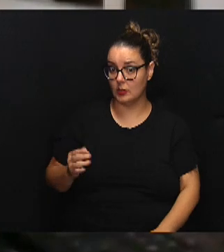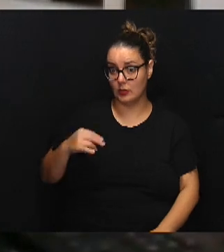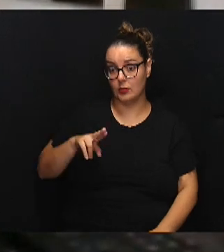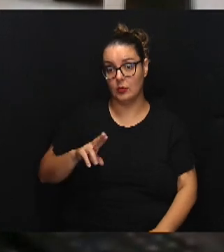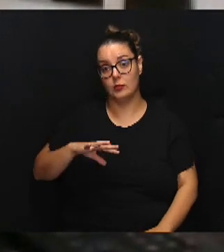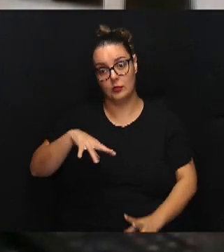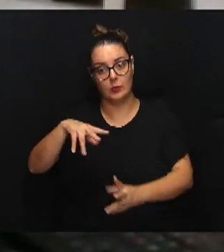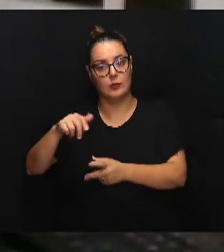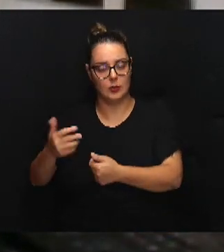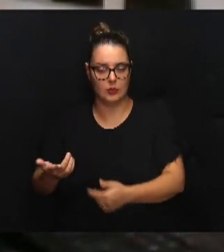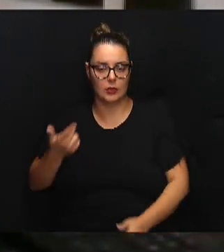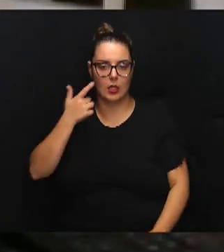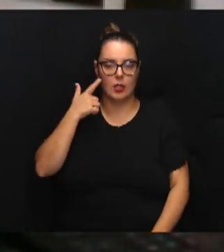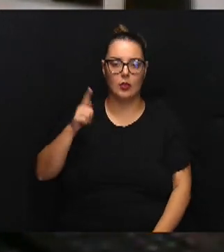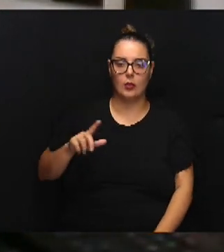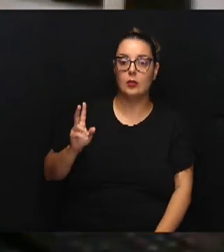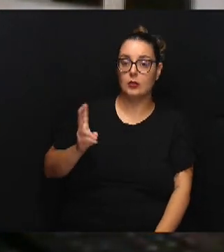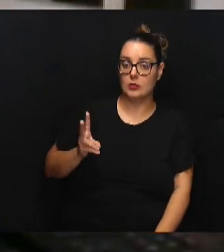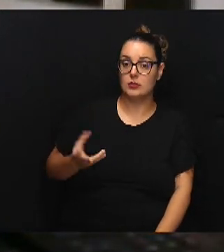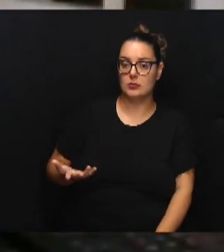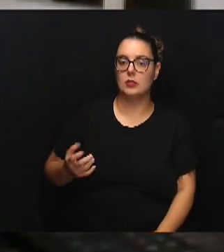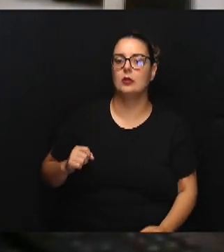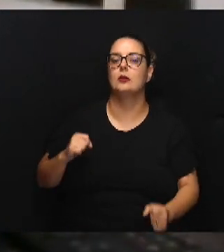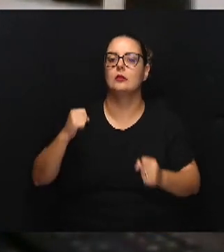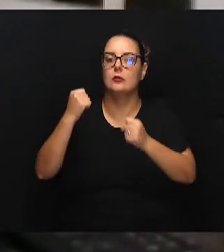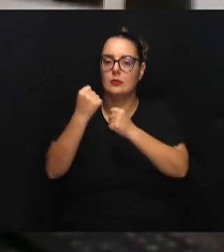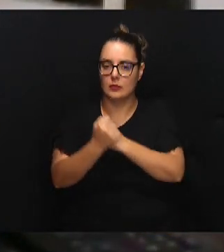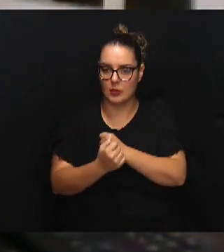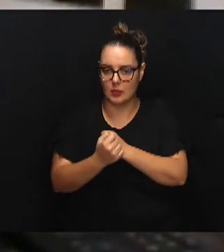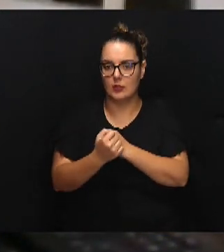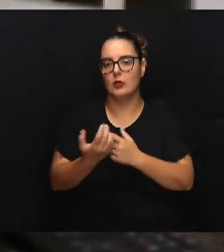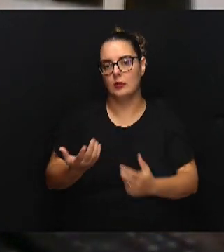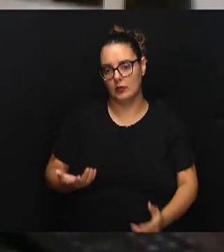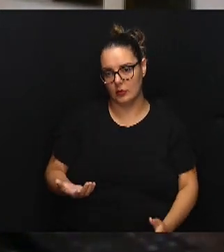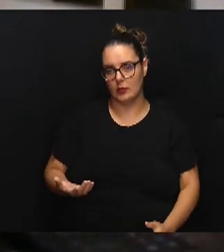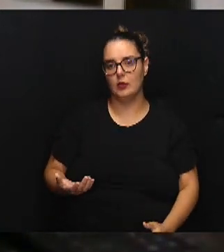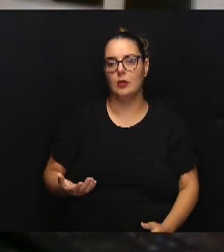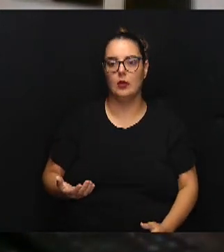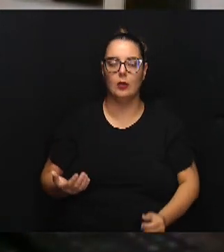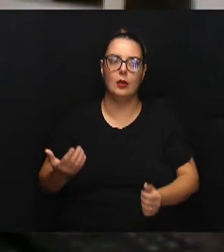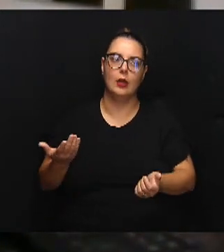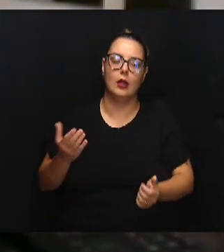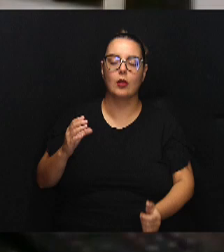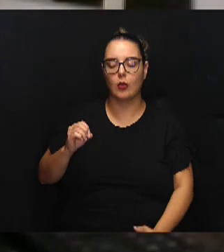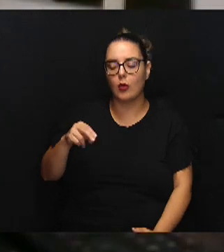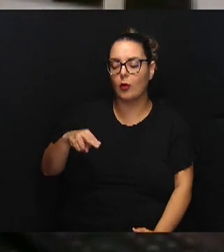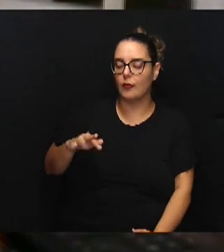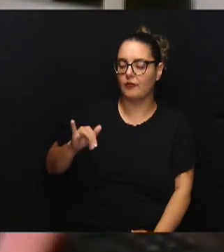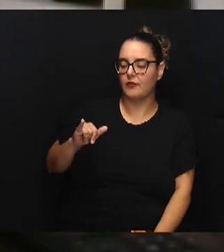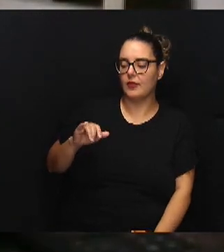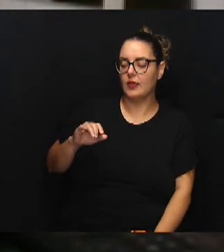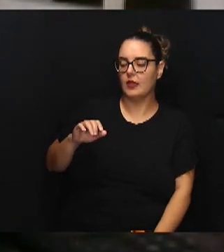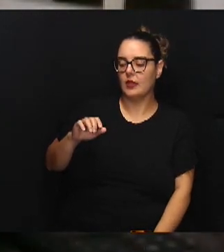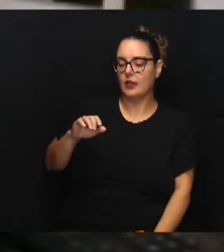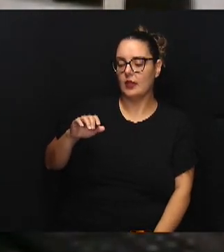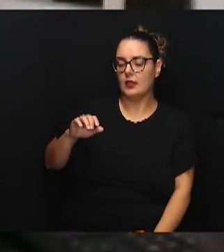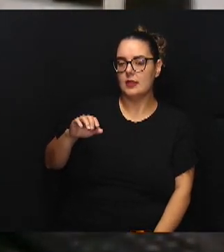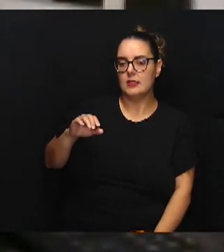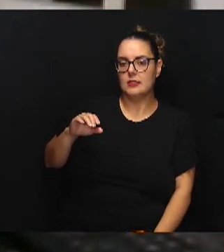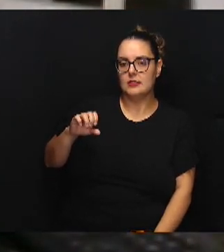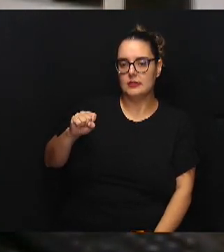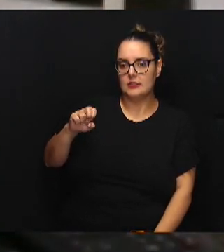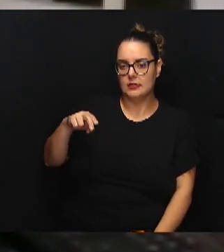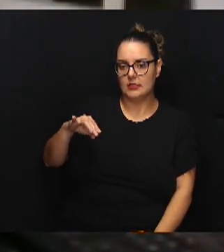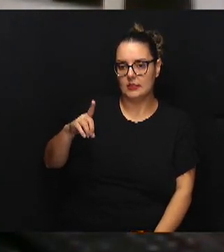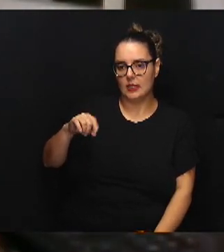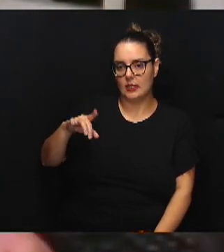mundo. Claro que sempre protegendo a confidencialidade dos clientes, né? Então, a gente protege a confidencialidade, mas apresenta esses casos